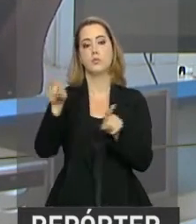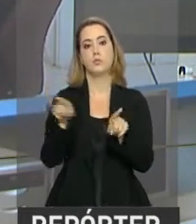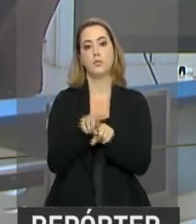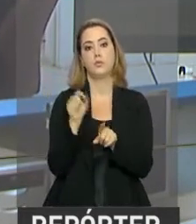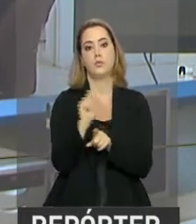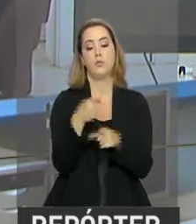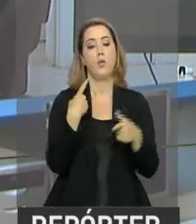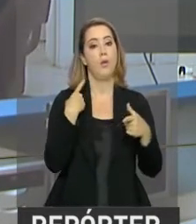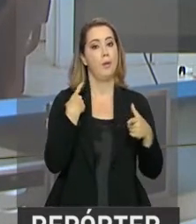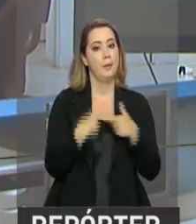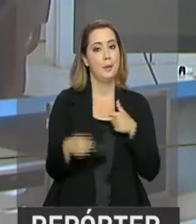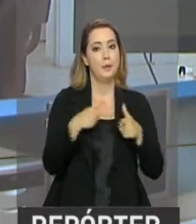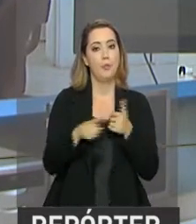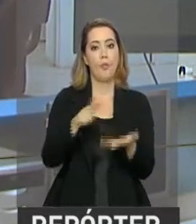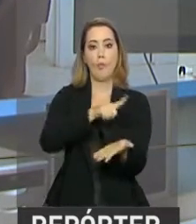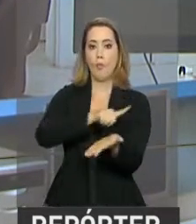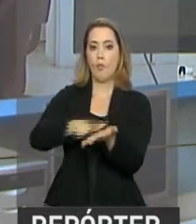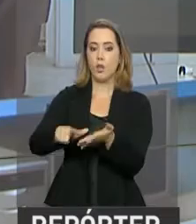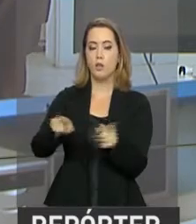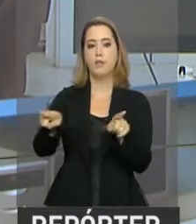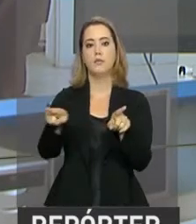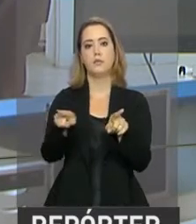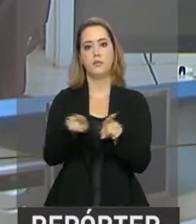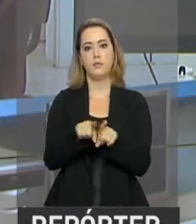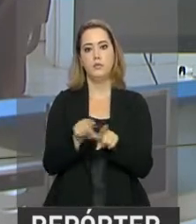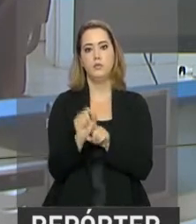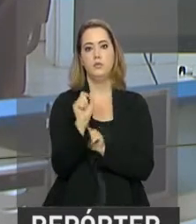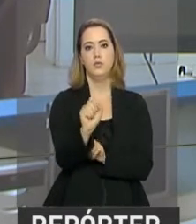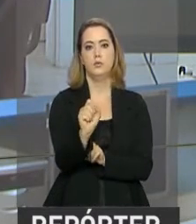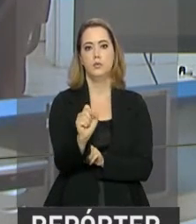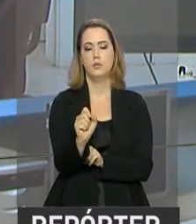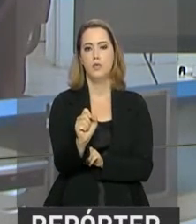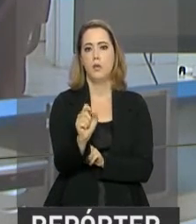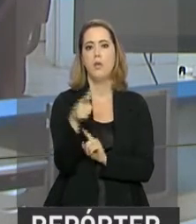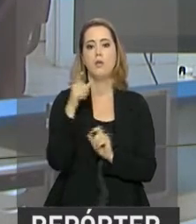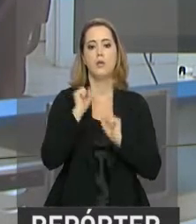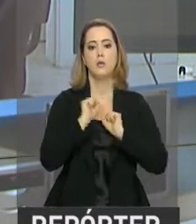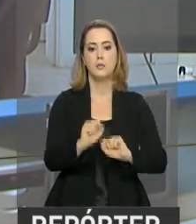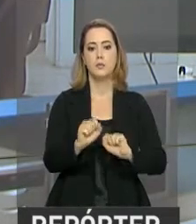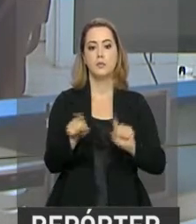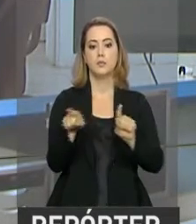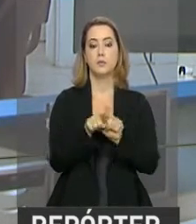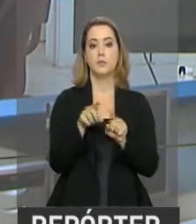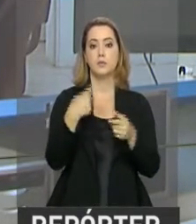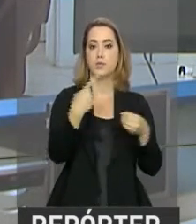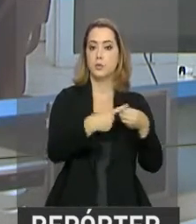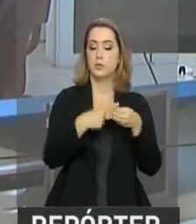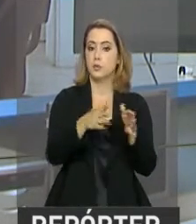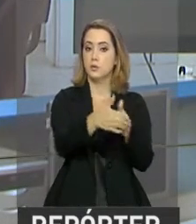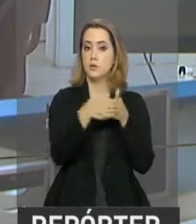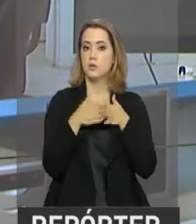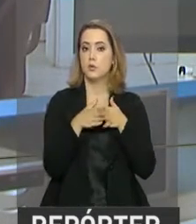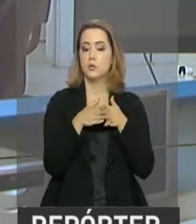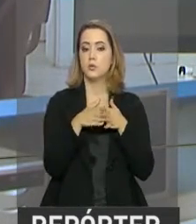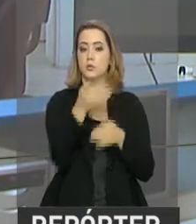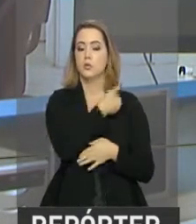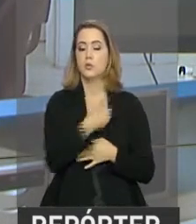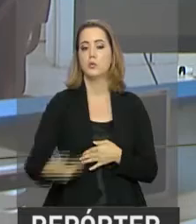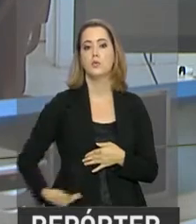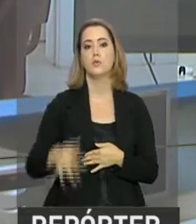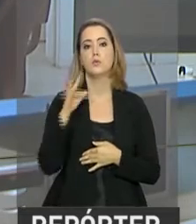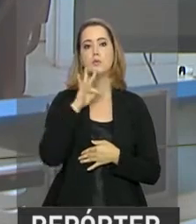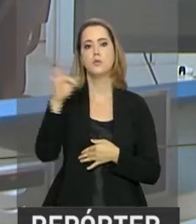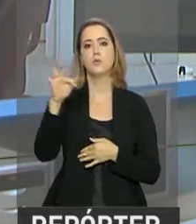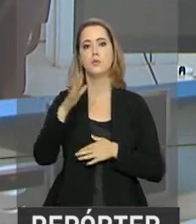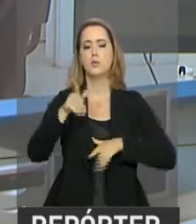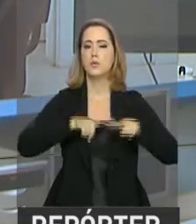por consequência da seca e da estiagem a medida permite que as cidades peçam ajuda do governo federal para